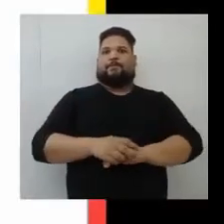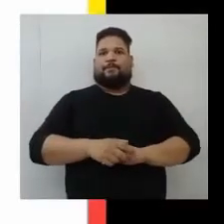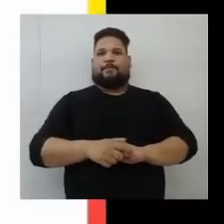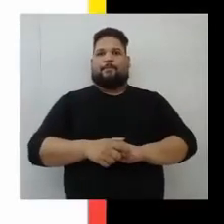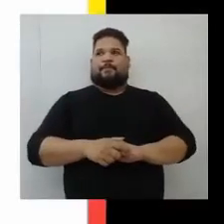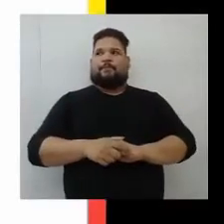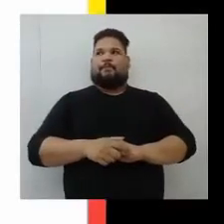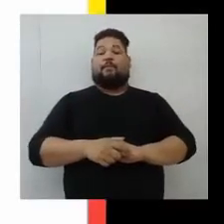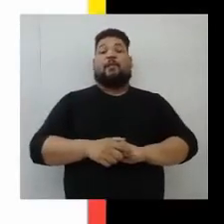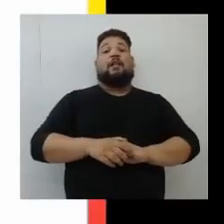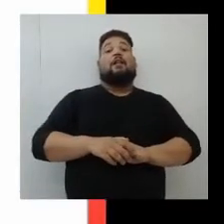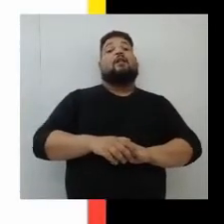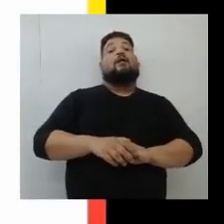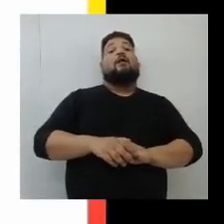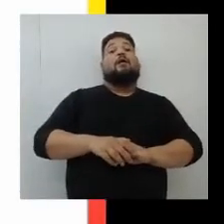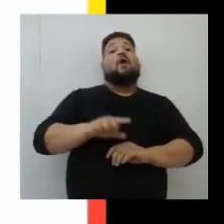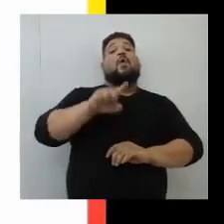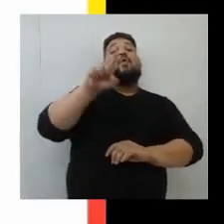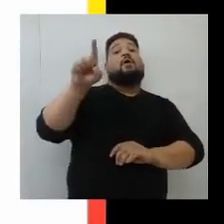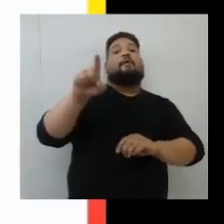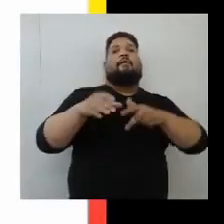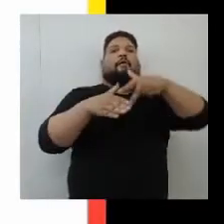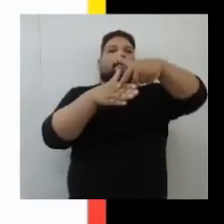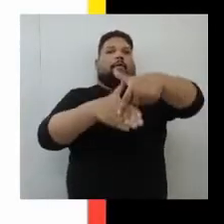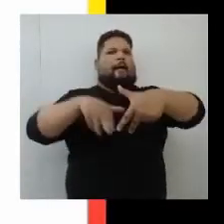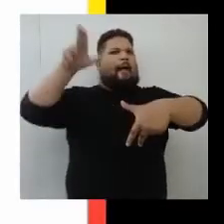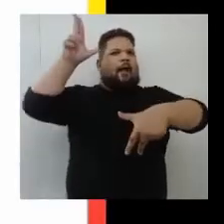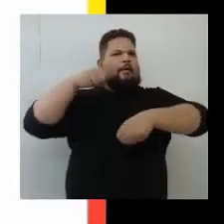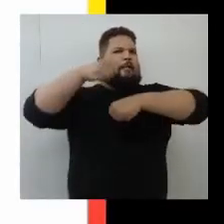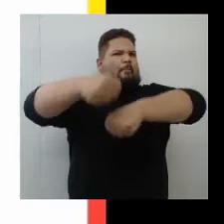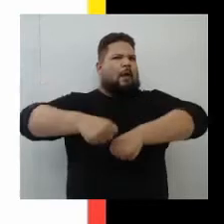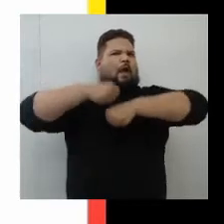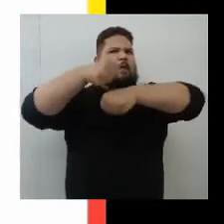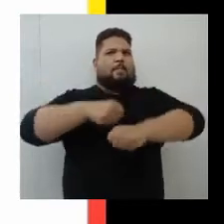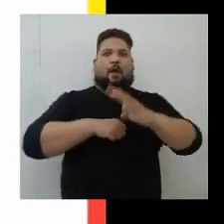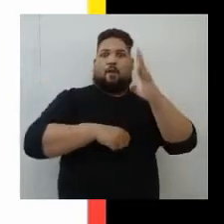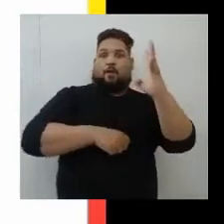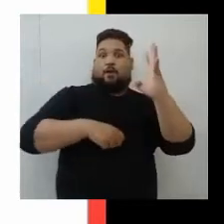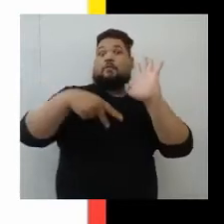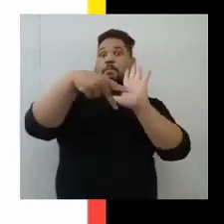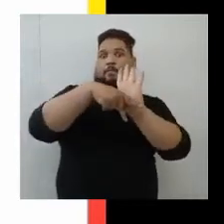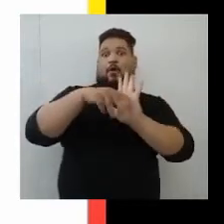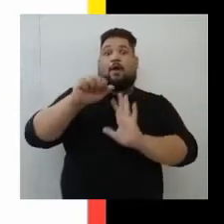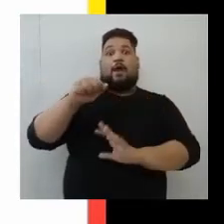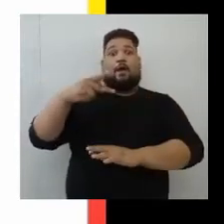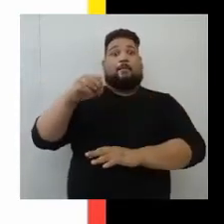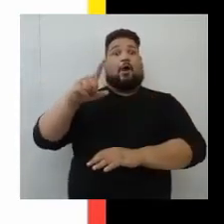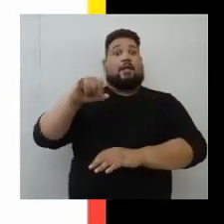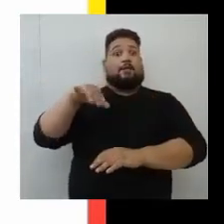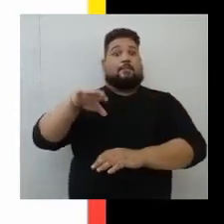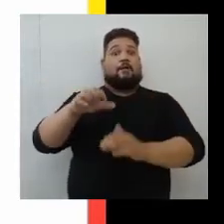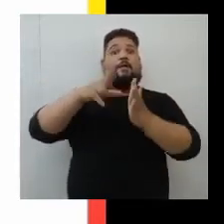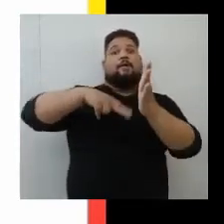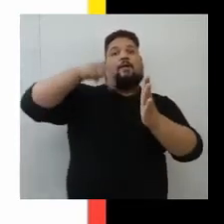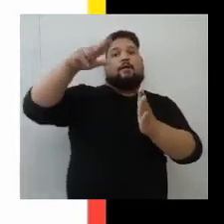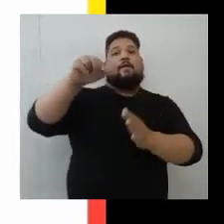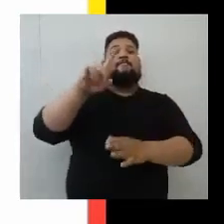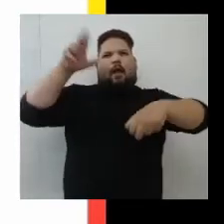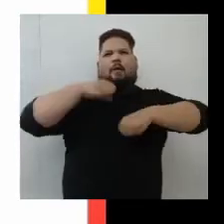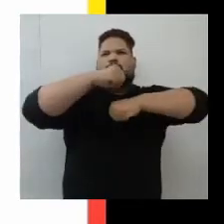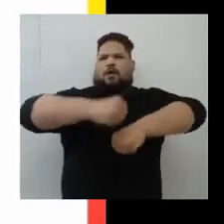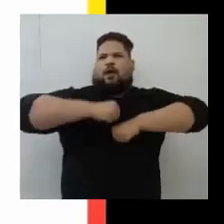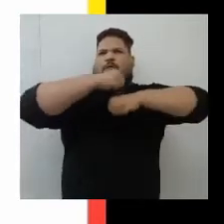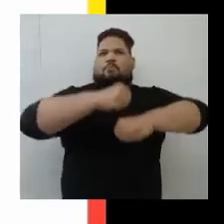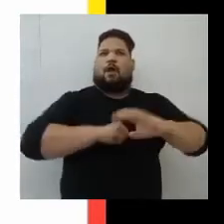A gente tem aí, os 4 cavaleiros do Apocalipse, uma pintura de Victor Van